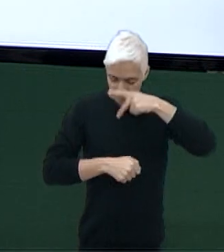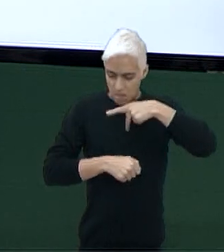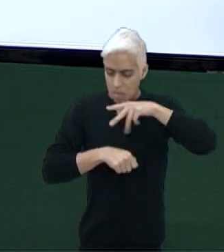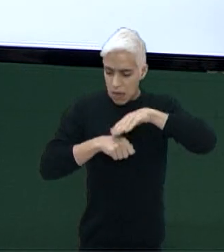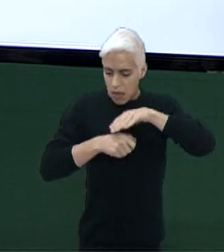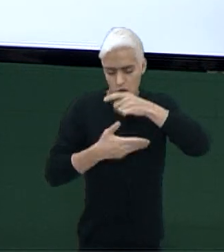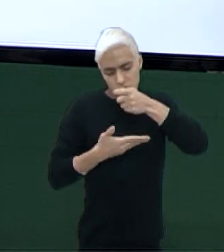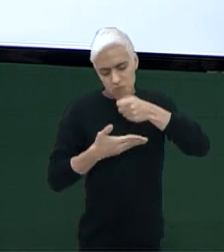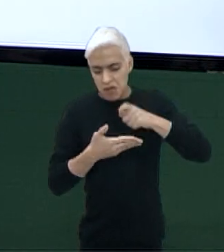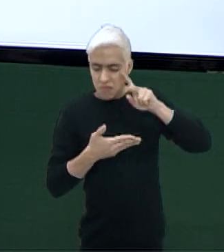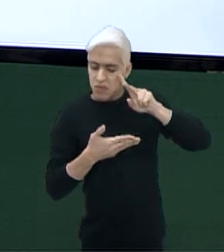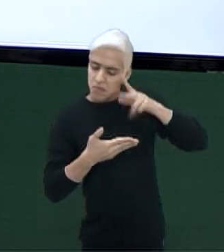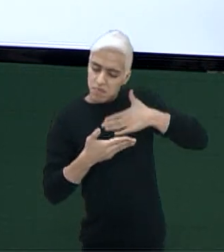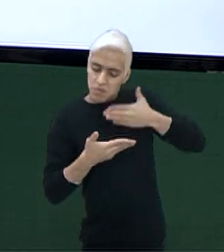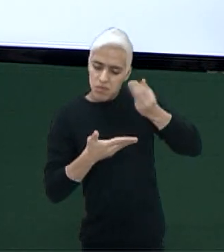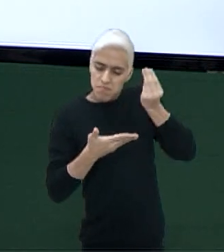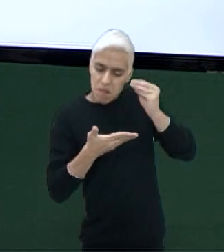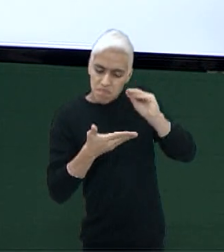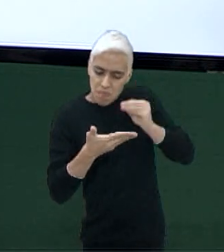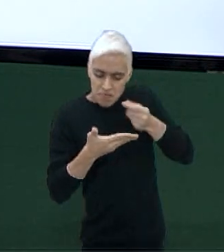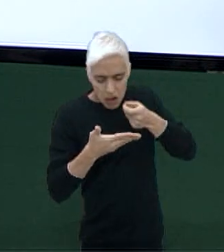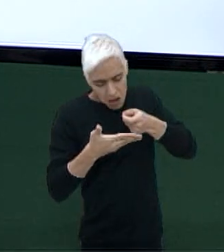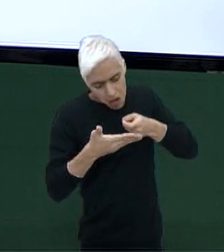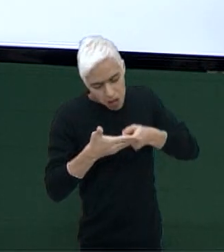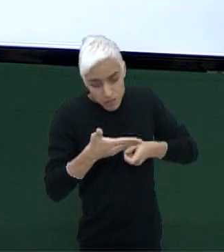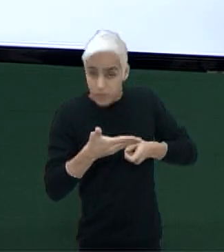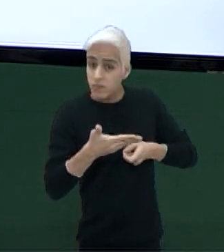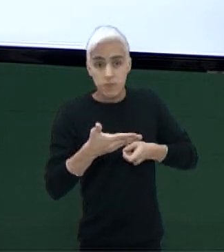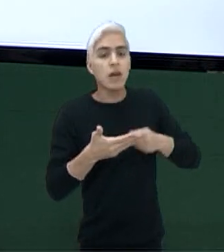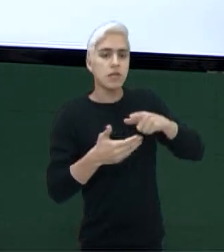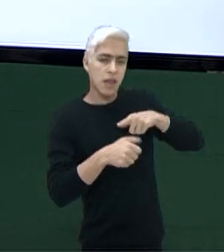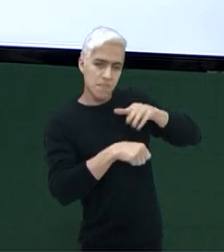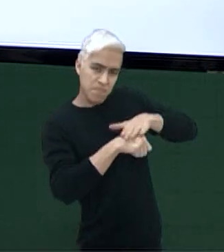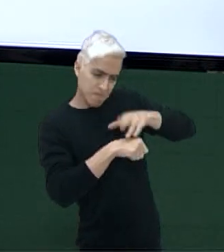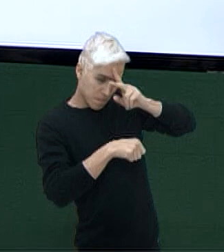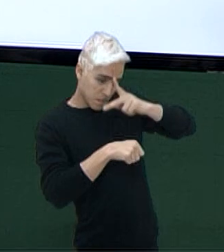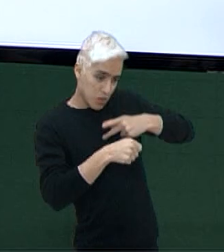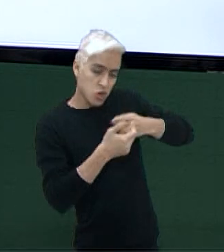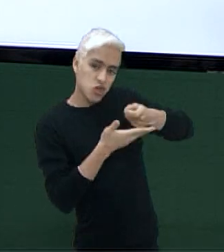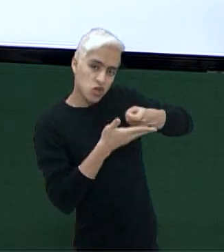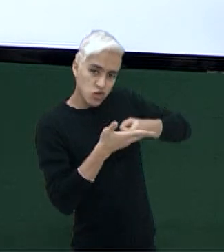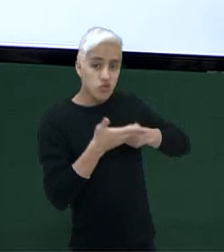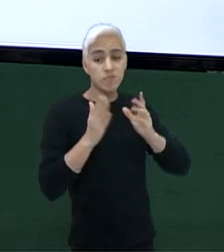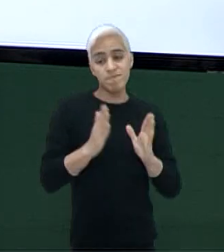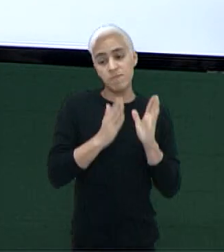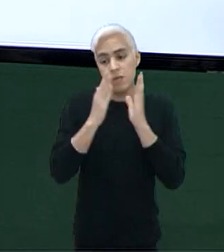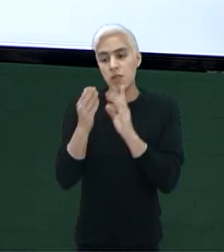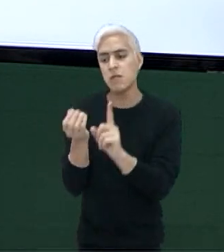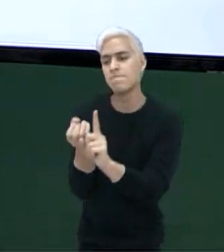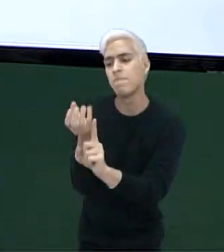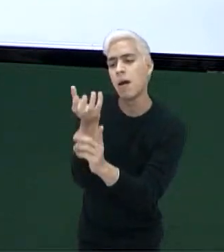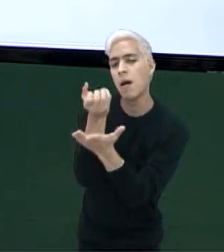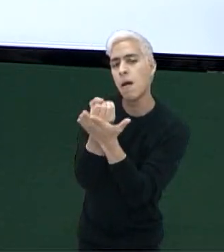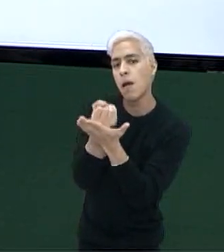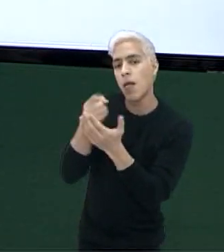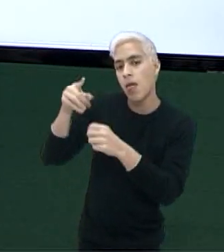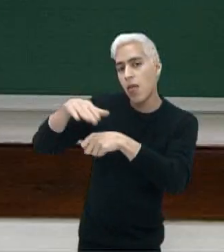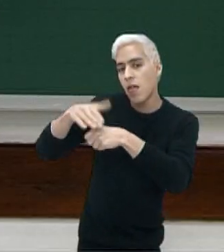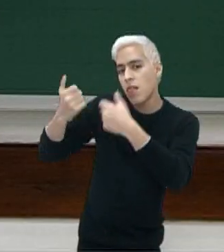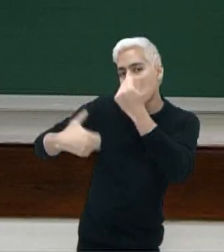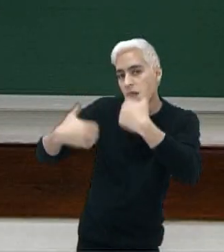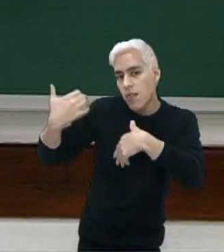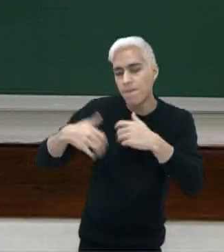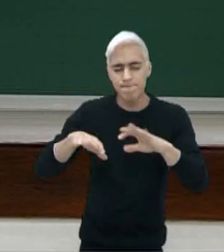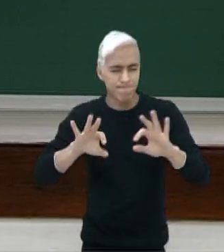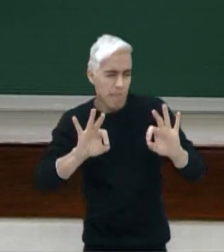própria escreve a sua história, tá? Então, nós temos autobiografias e biografias, ok? Beleza.